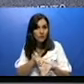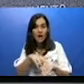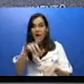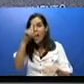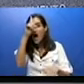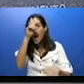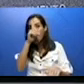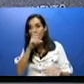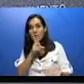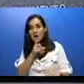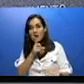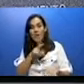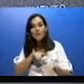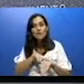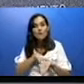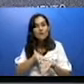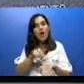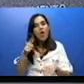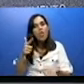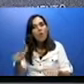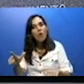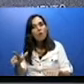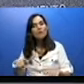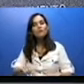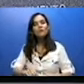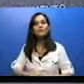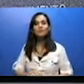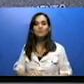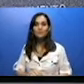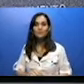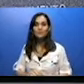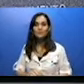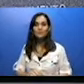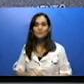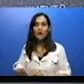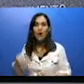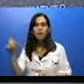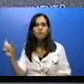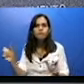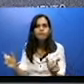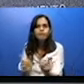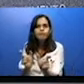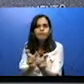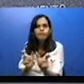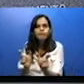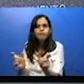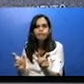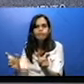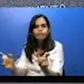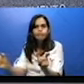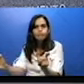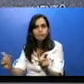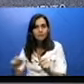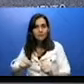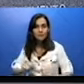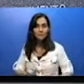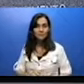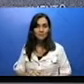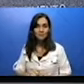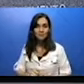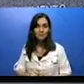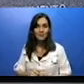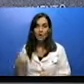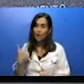amarela e verde de novo tá então é a formação da sílaba se